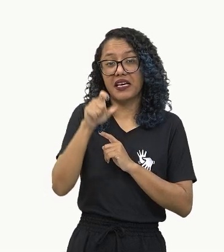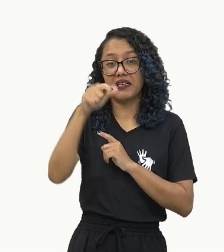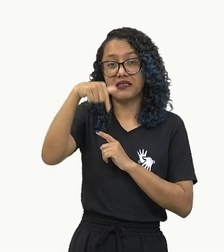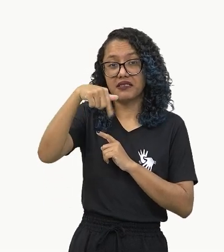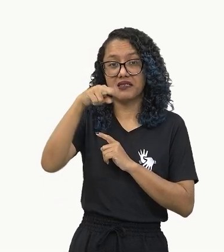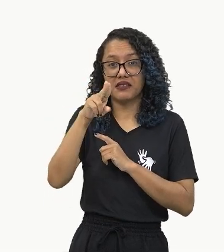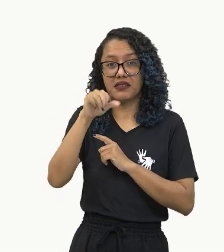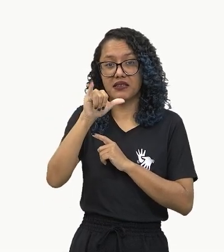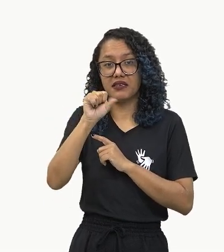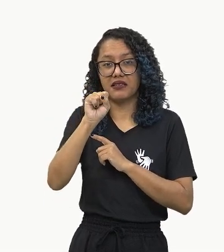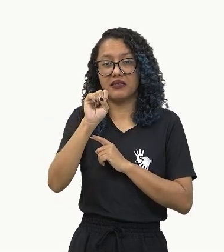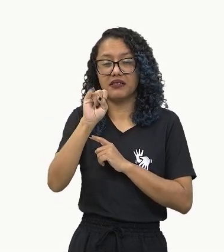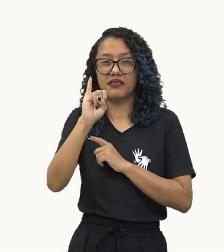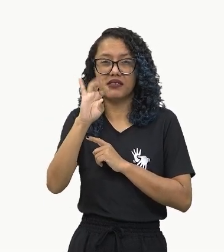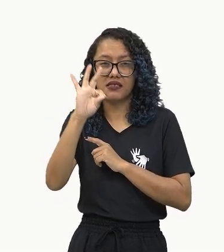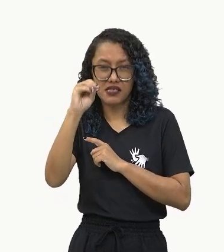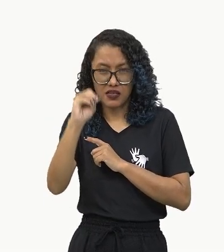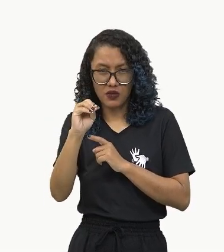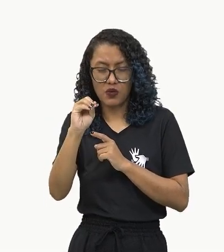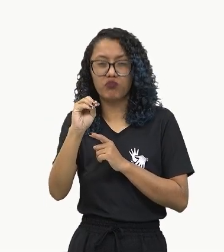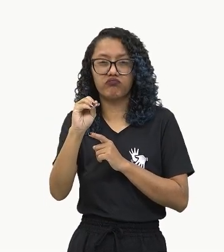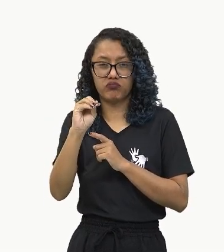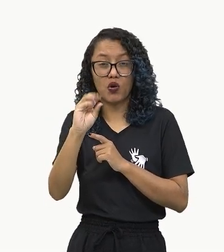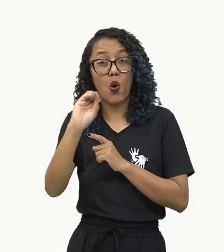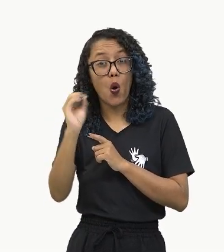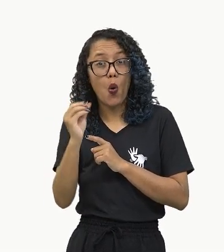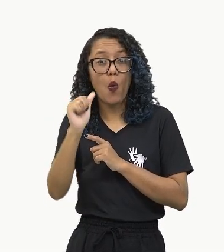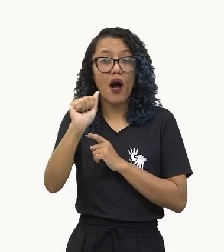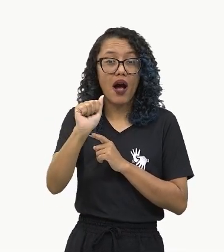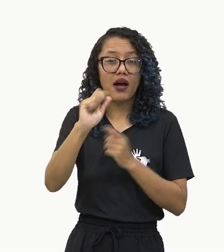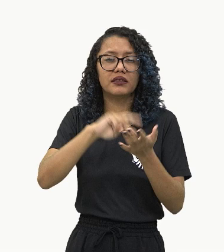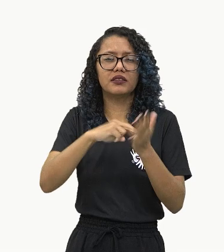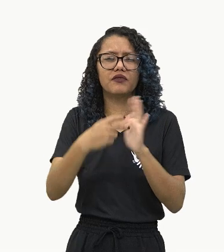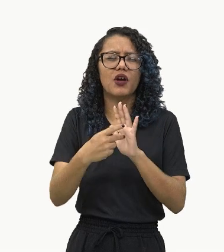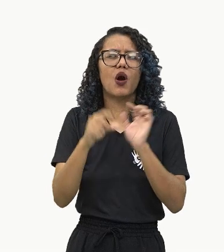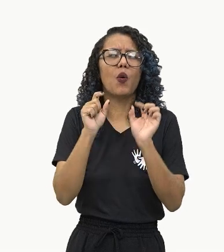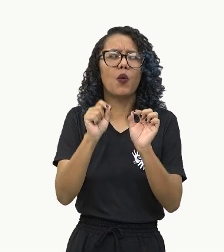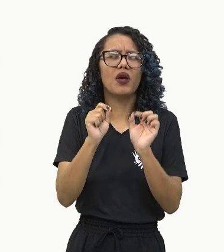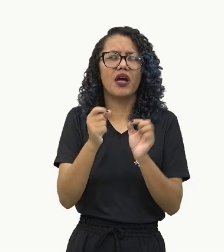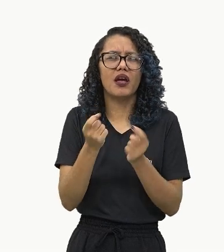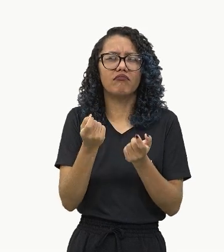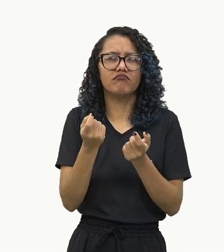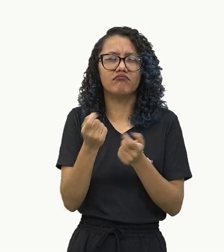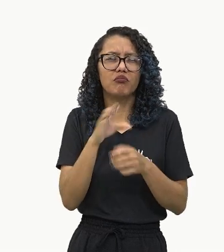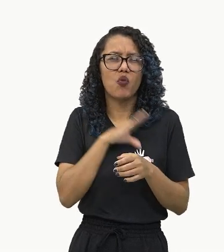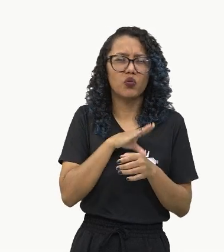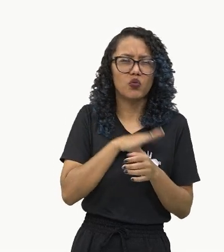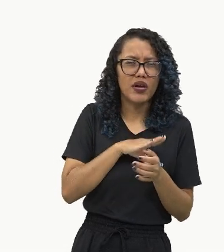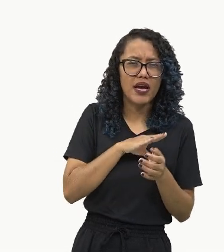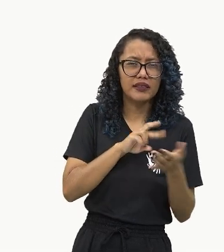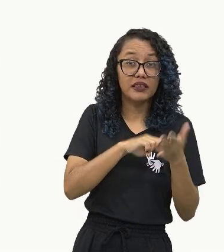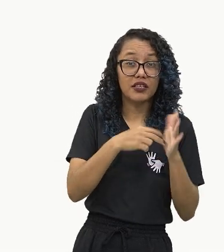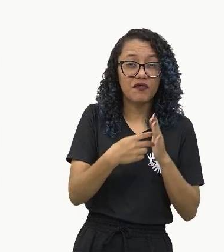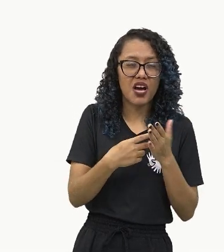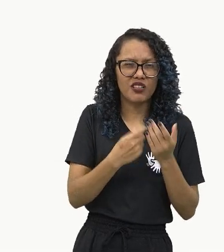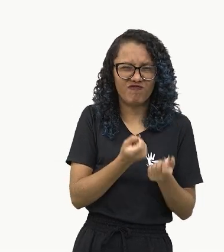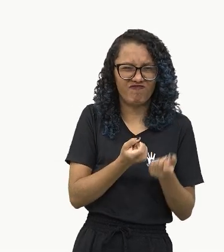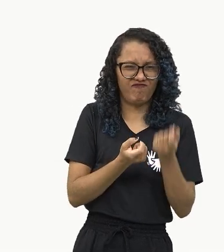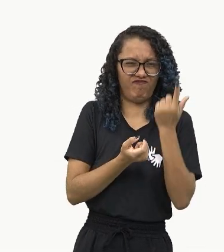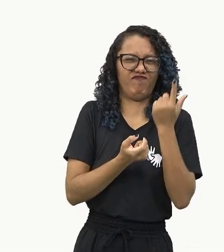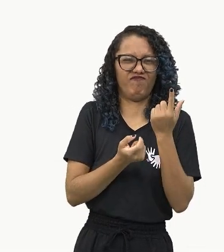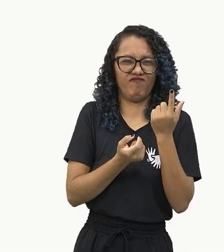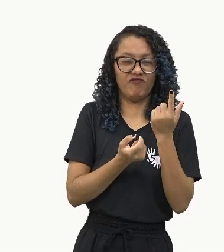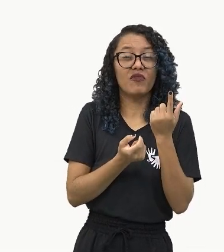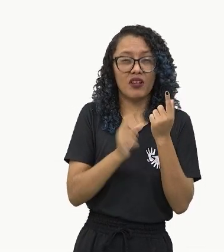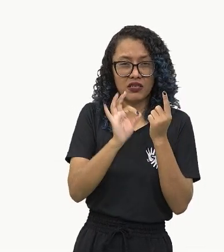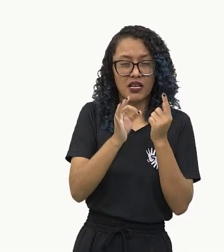palavra exquisito, aqui está no feminino exquisita, não tem nada a ver com o português, alguma coisa estranha do outro